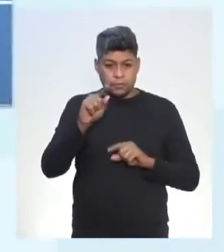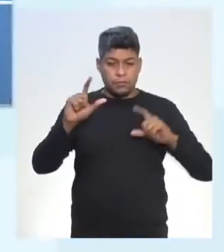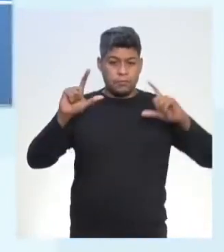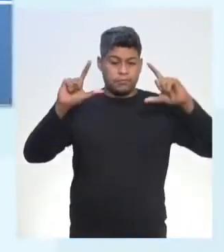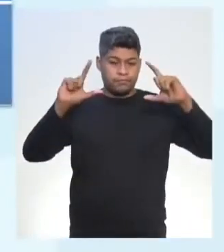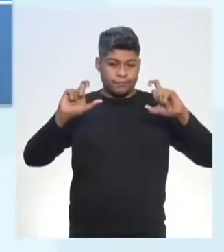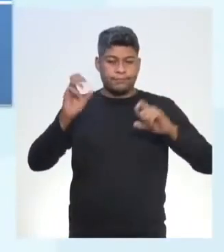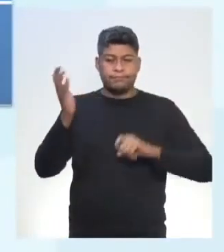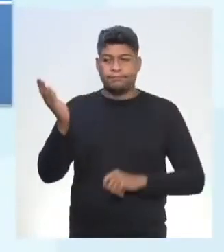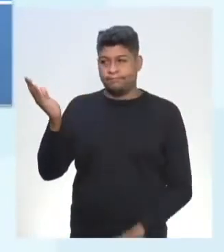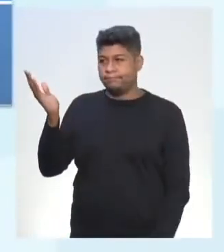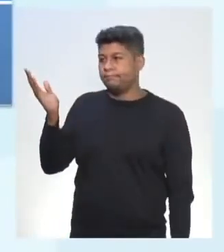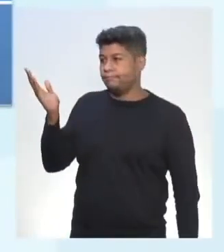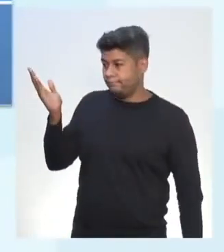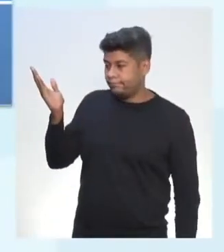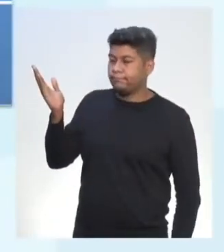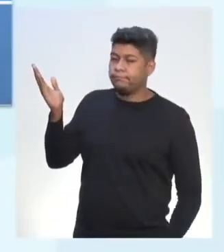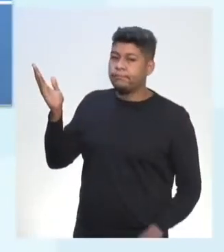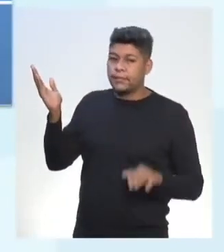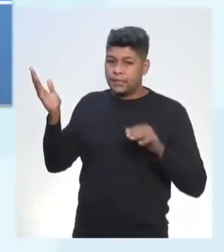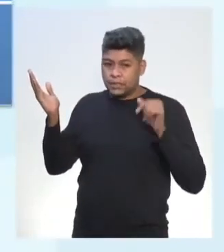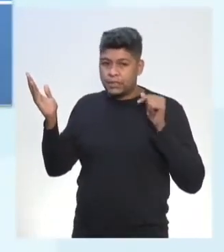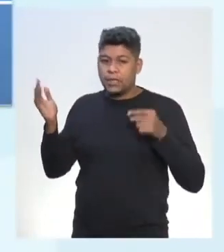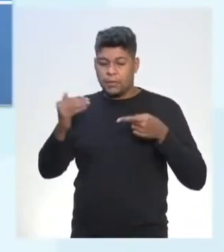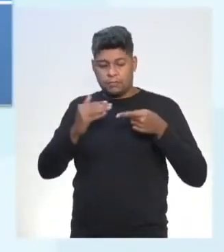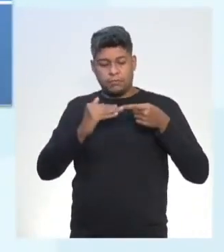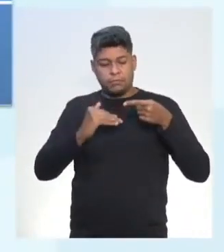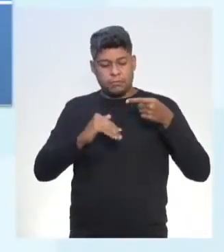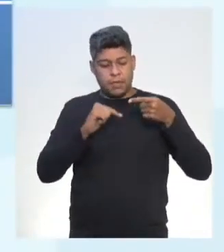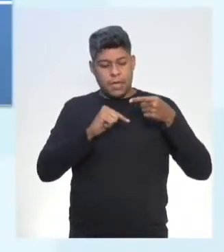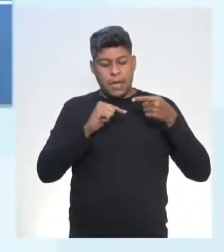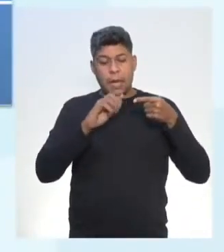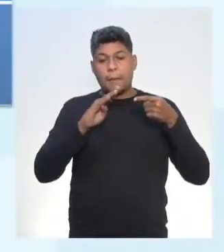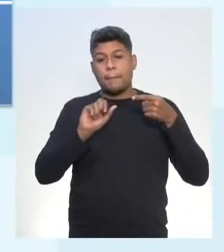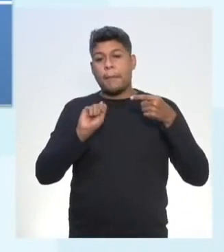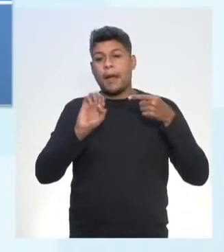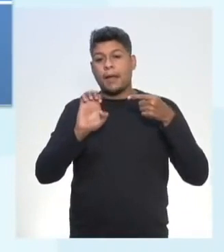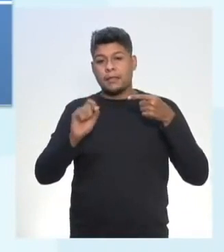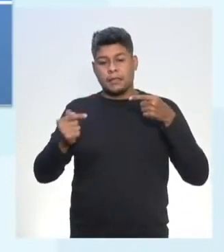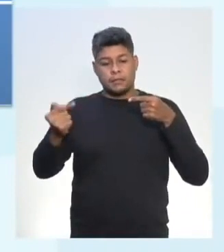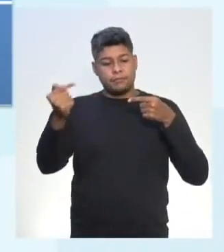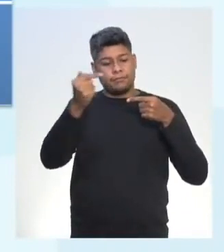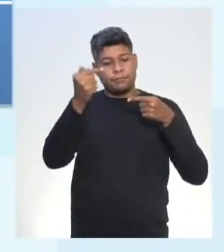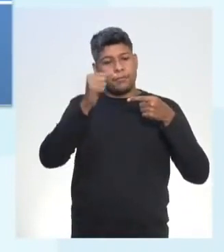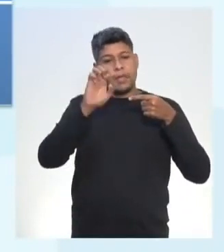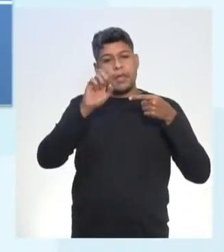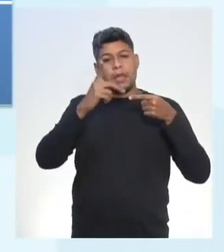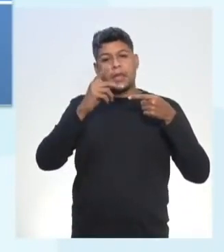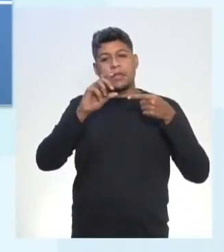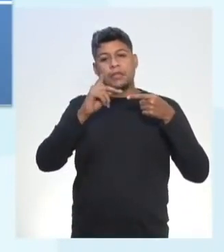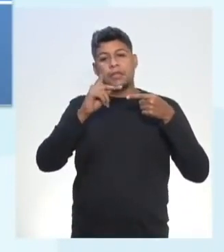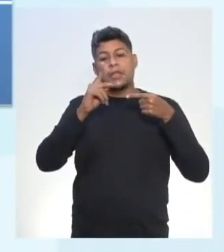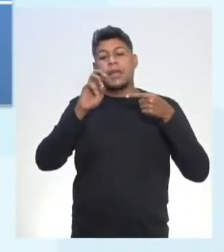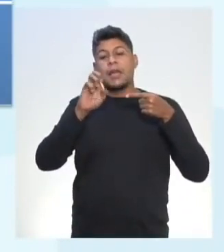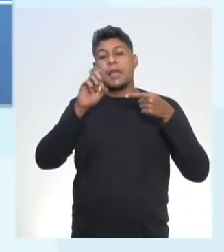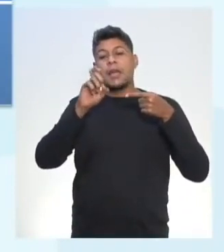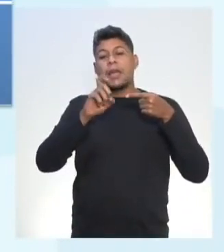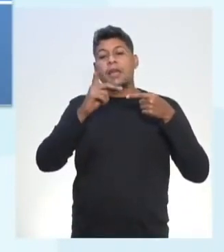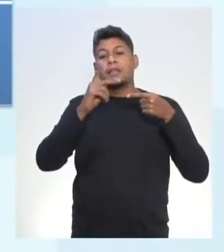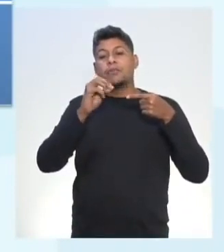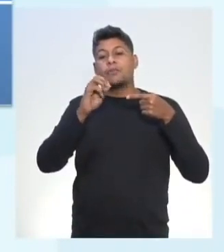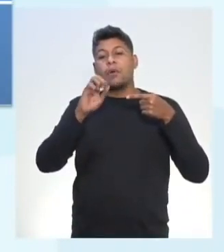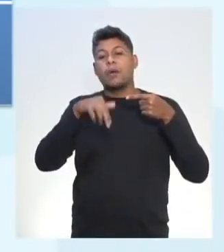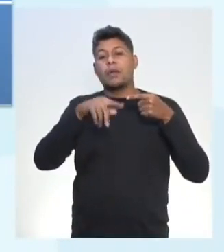print. O número de baixo eu vou chamar de base, o número de cima eu vou chamar de expoente. E o expoente, aqui,